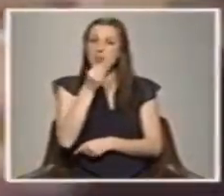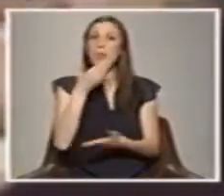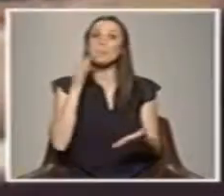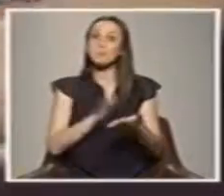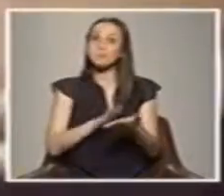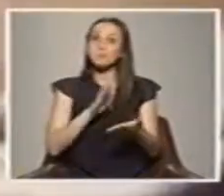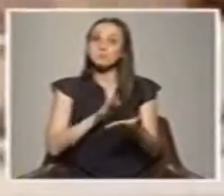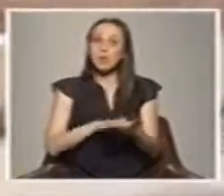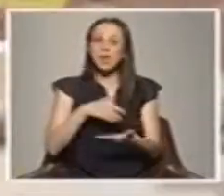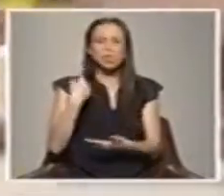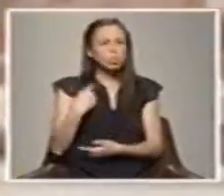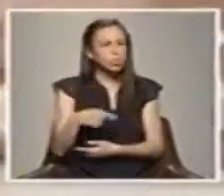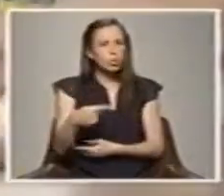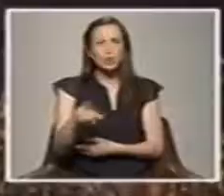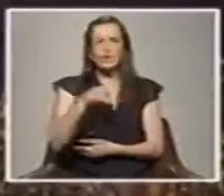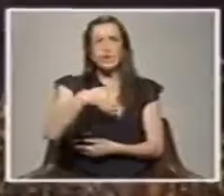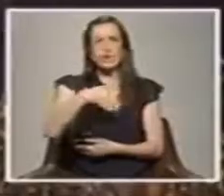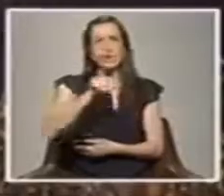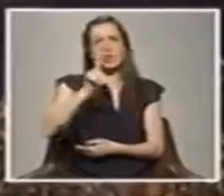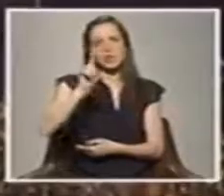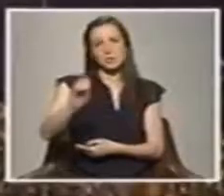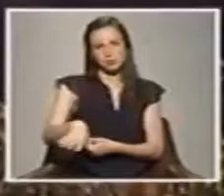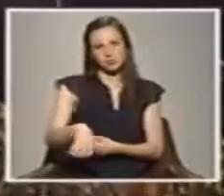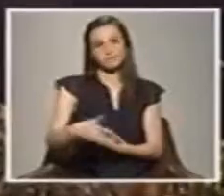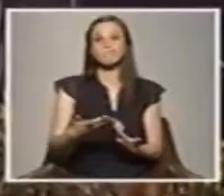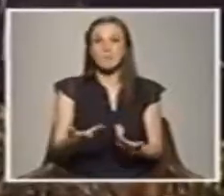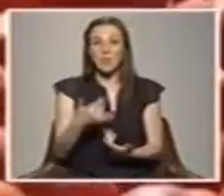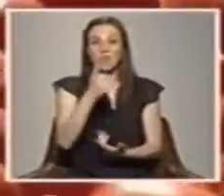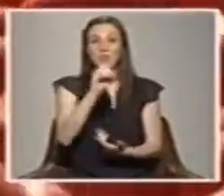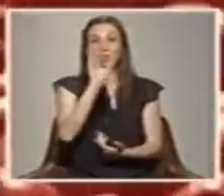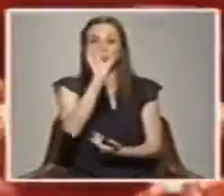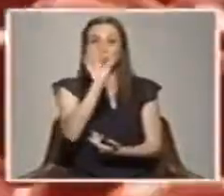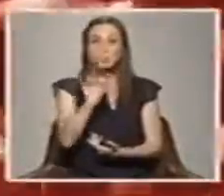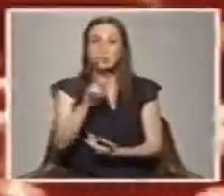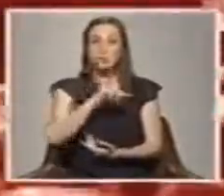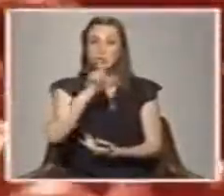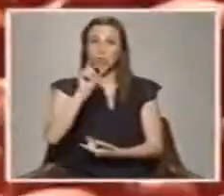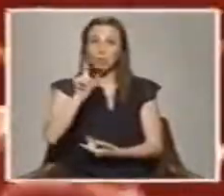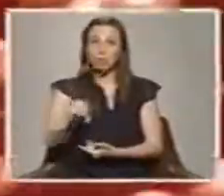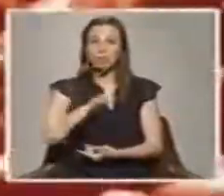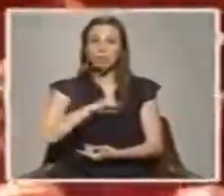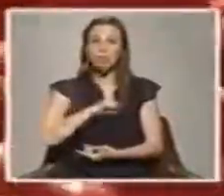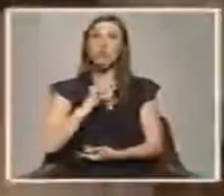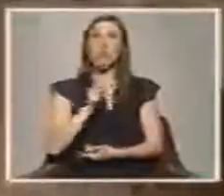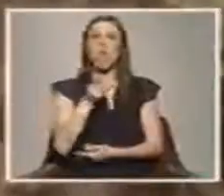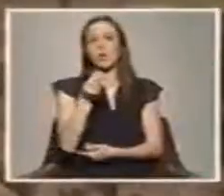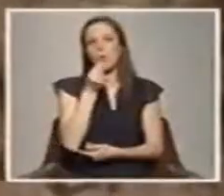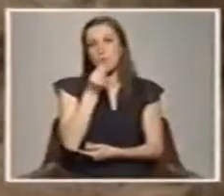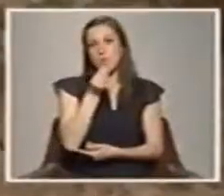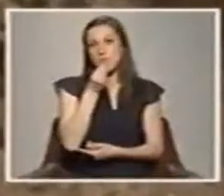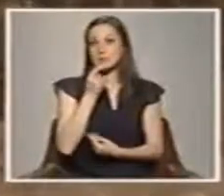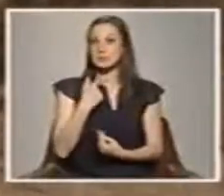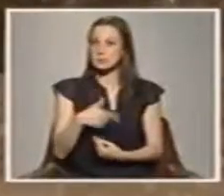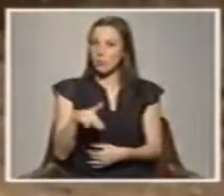acabam todos os dias no lixo e que 20% do nosso lixo é comida? Tudo isto tem uma pesadíssima fatura